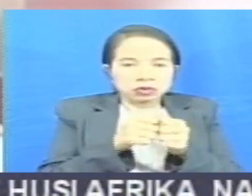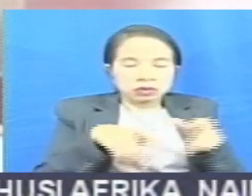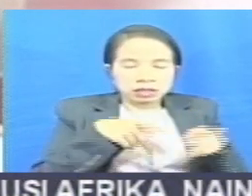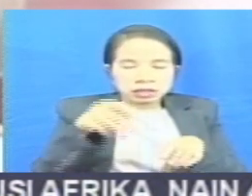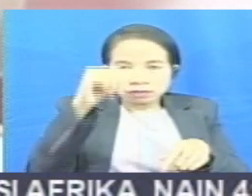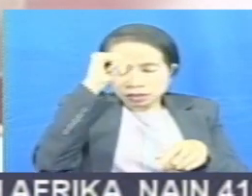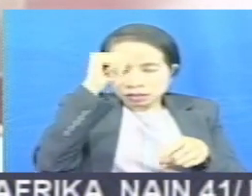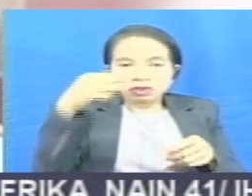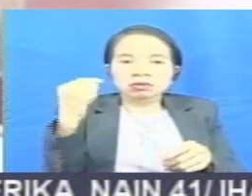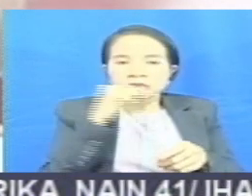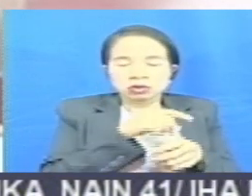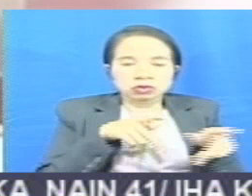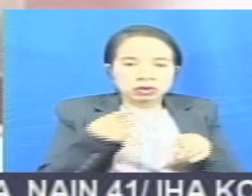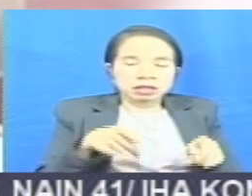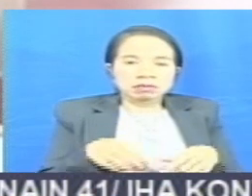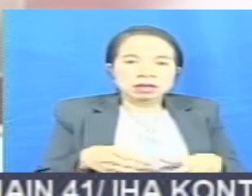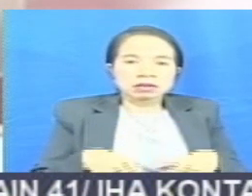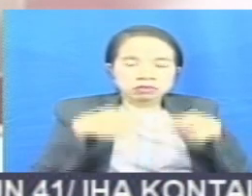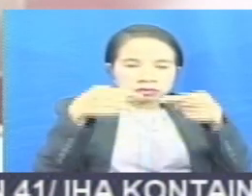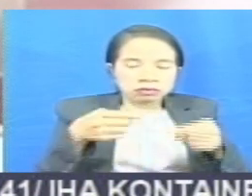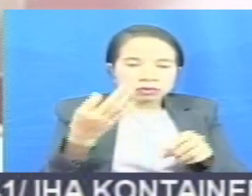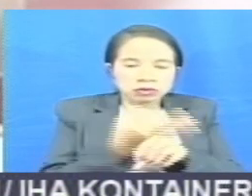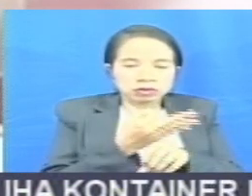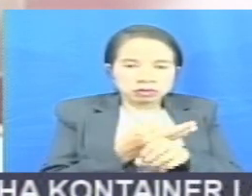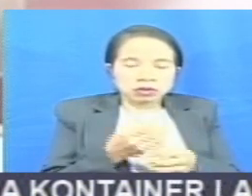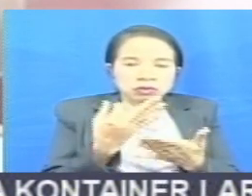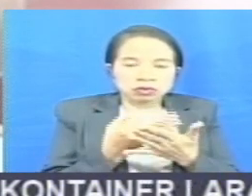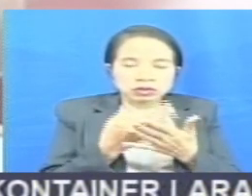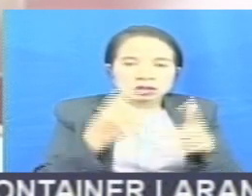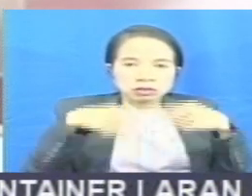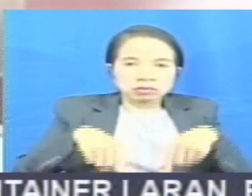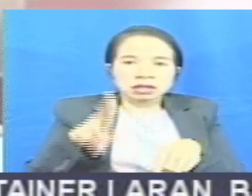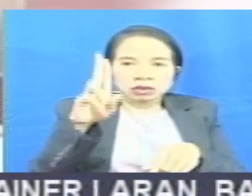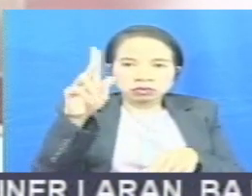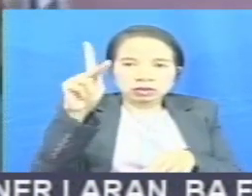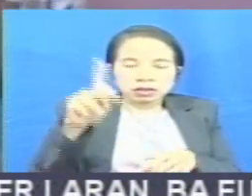de Lohi Ema to hatama documentos ho sanat bele Bahia, Inglaterra.